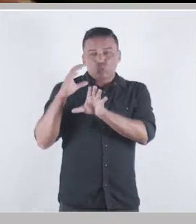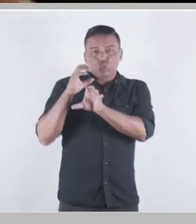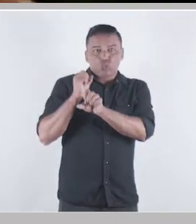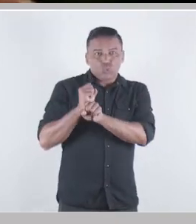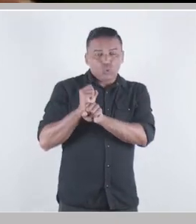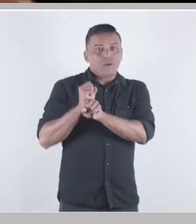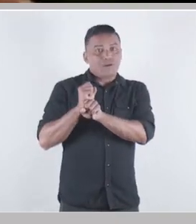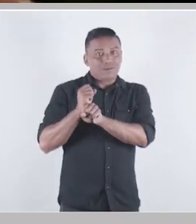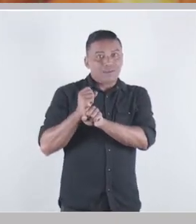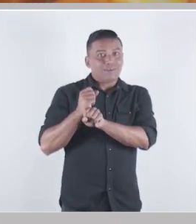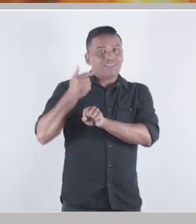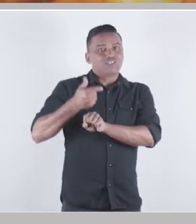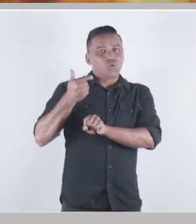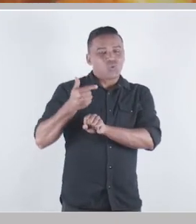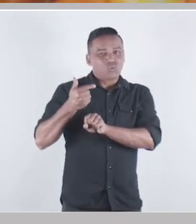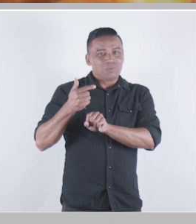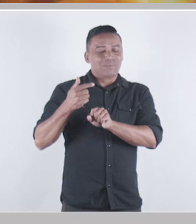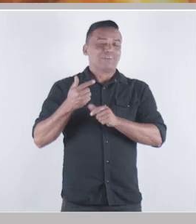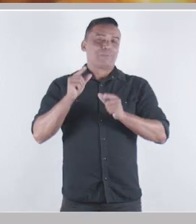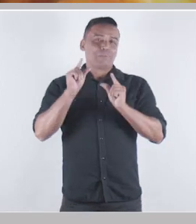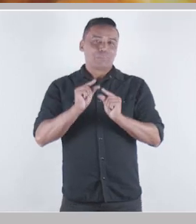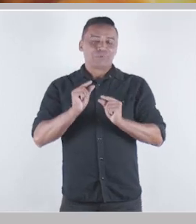segundo plano.